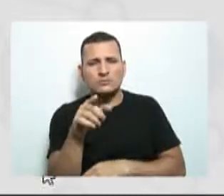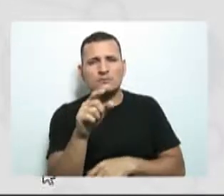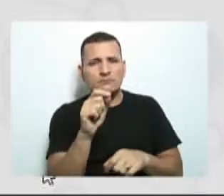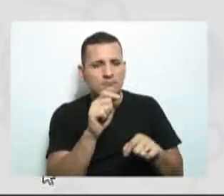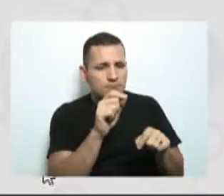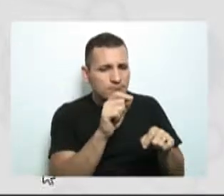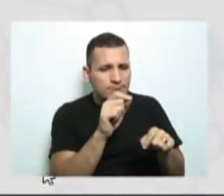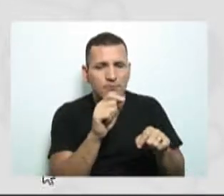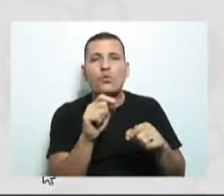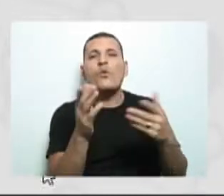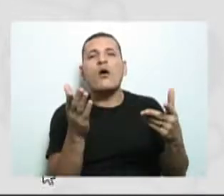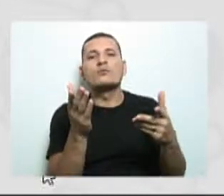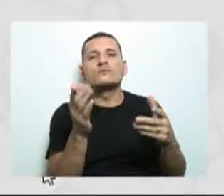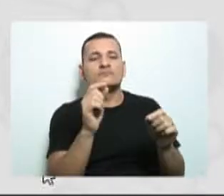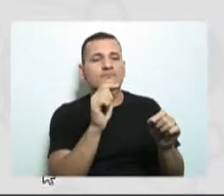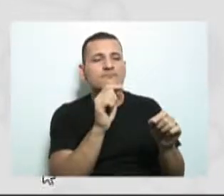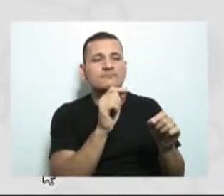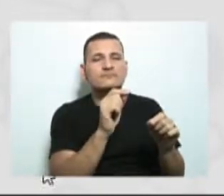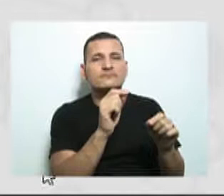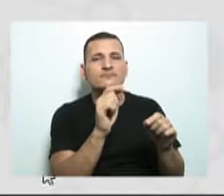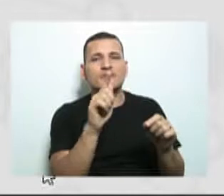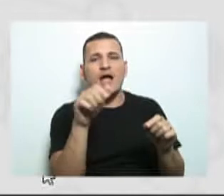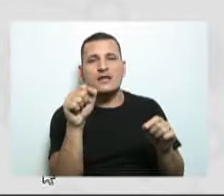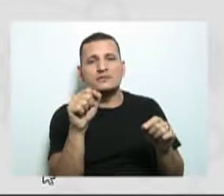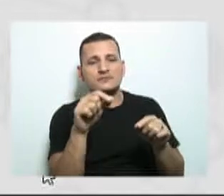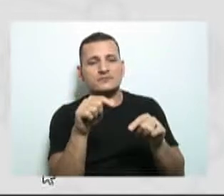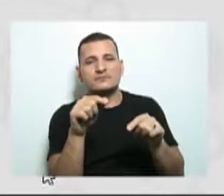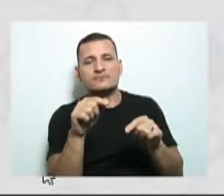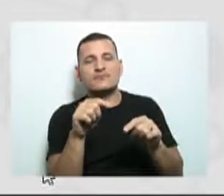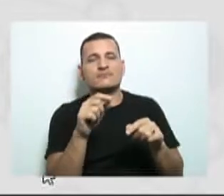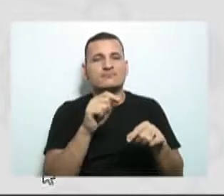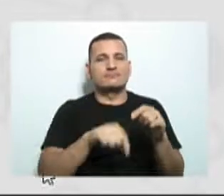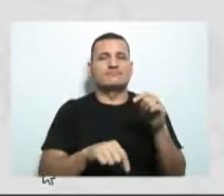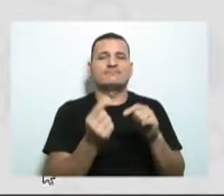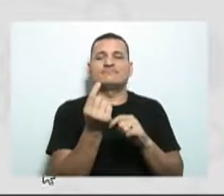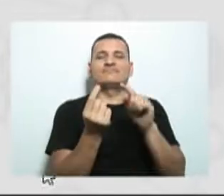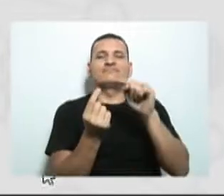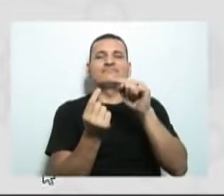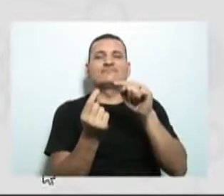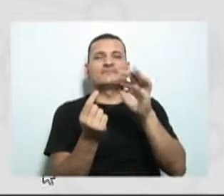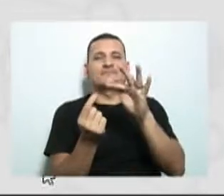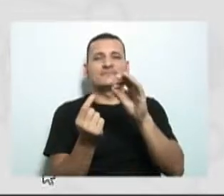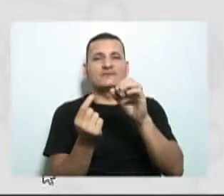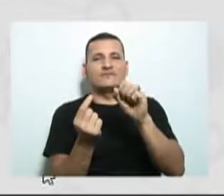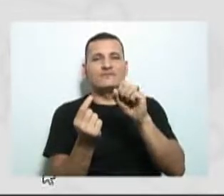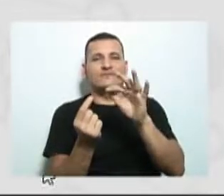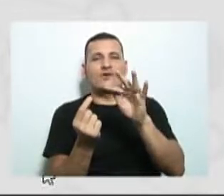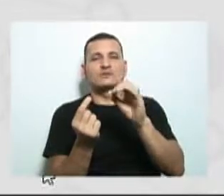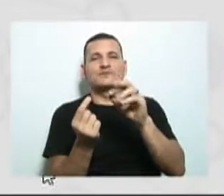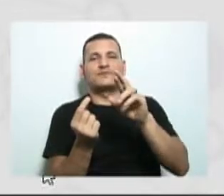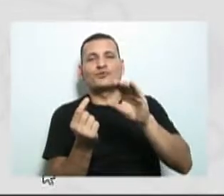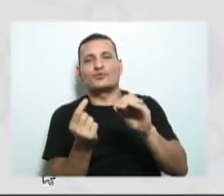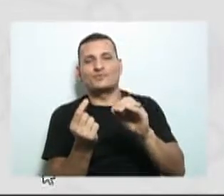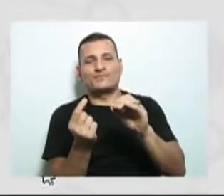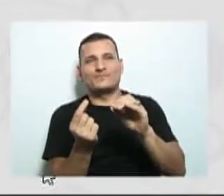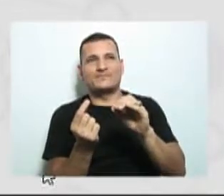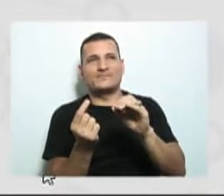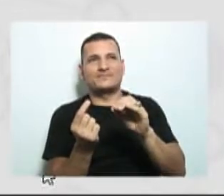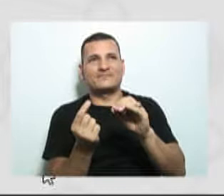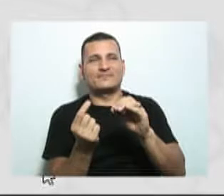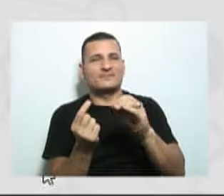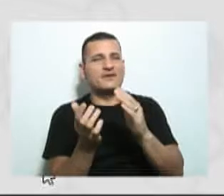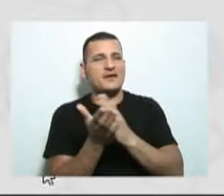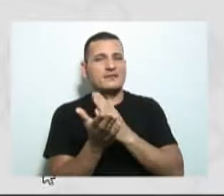primeiro? O que falaram aí, professor? Alguém falou? Fósforo. Olha aí o fósforo, que coisa maravilhosa. Teve gente que respondeu,